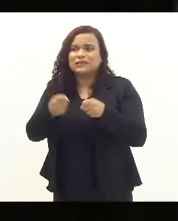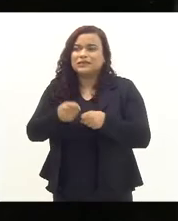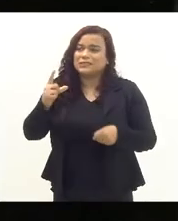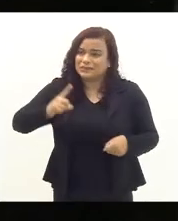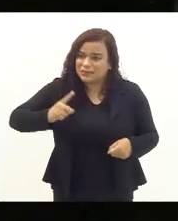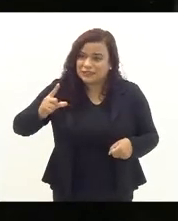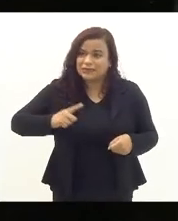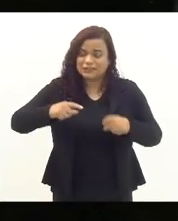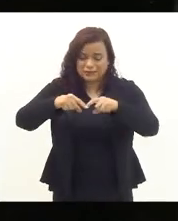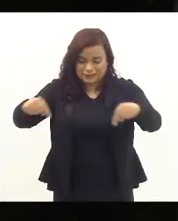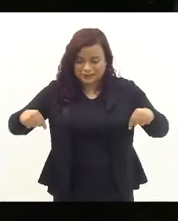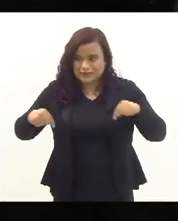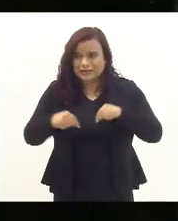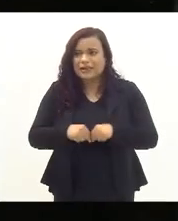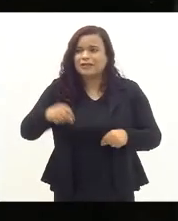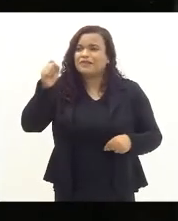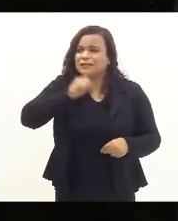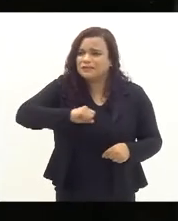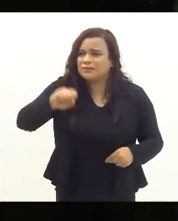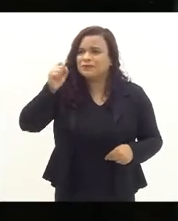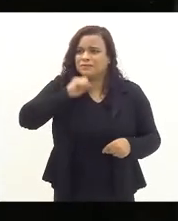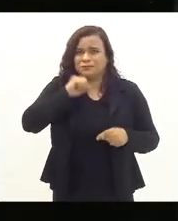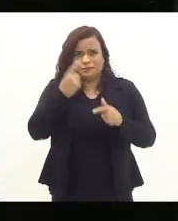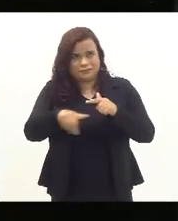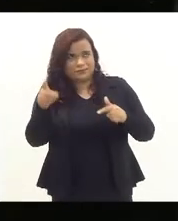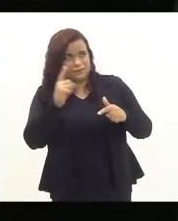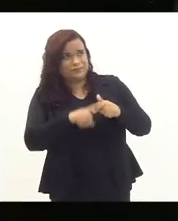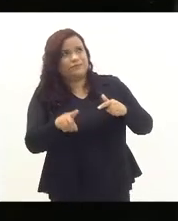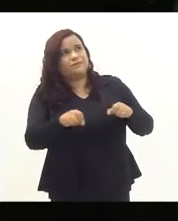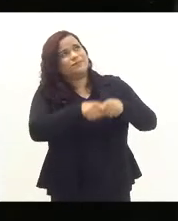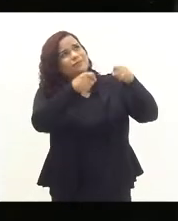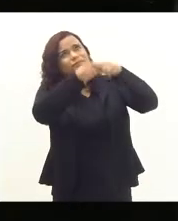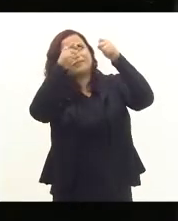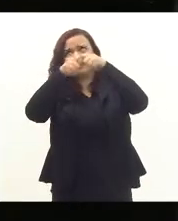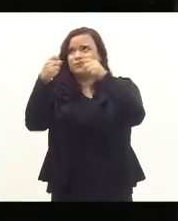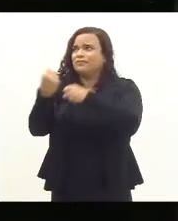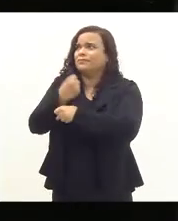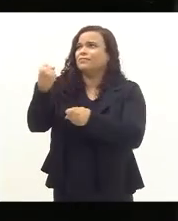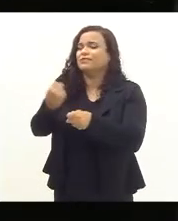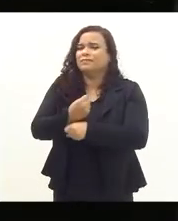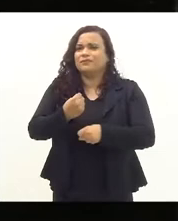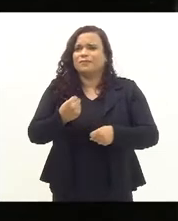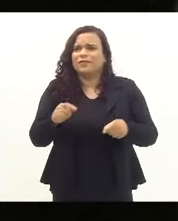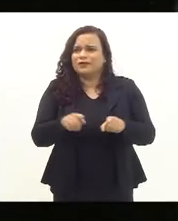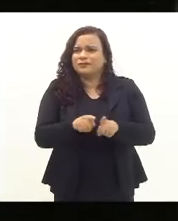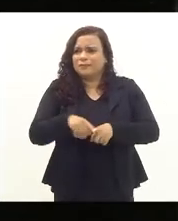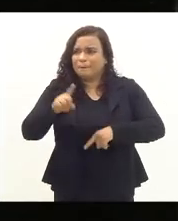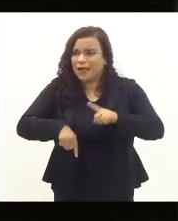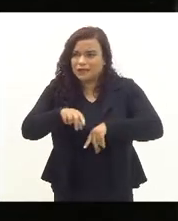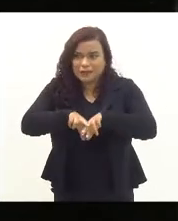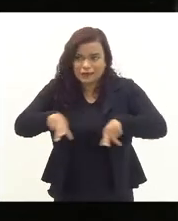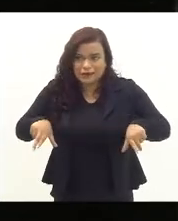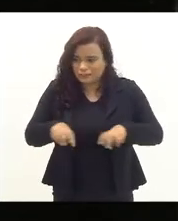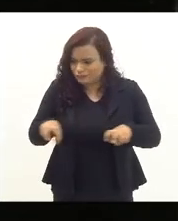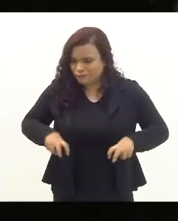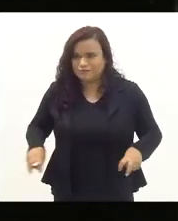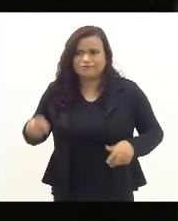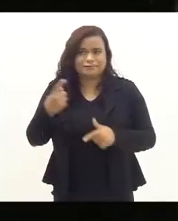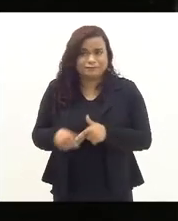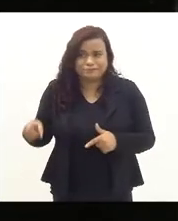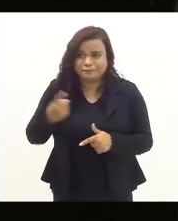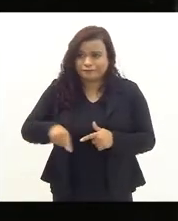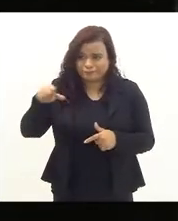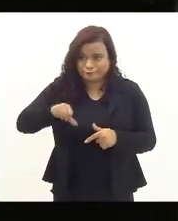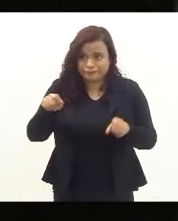das salas de aula problemas de infraestrutura a problemas de mobiliária problema e sobretudo com banheiros